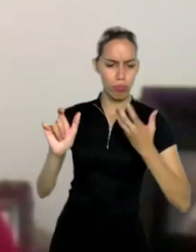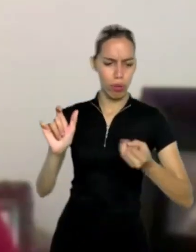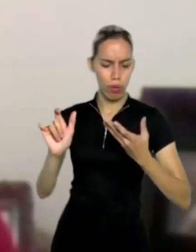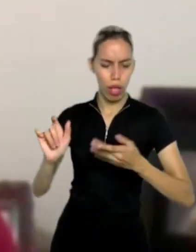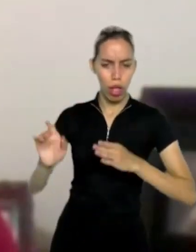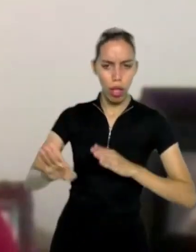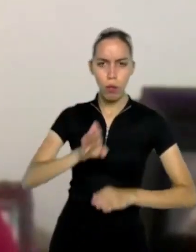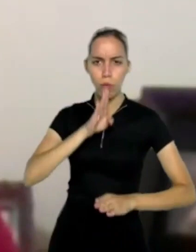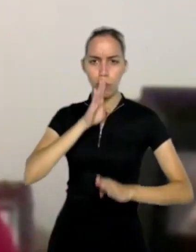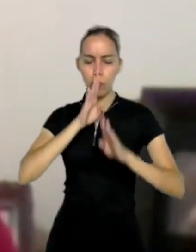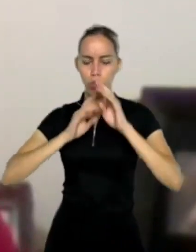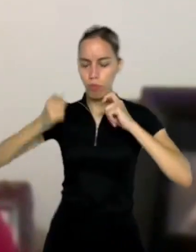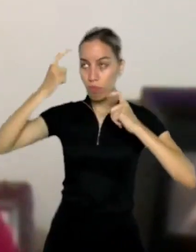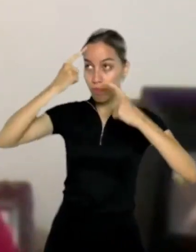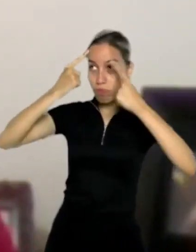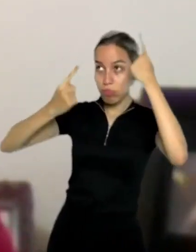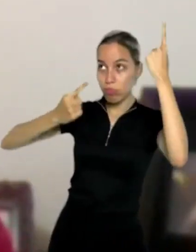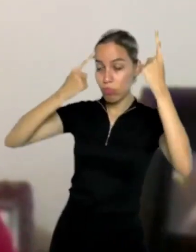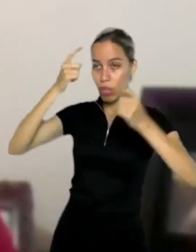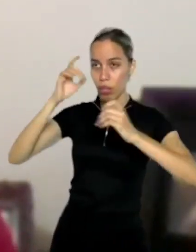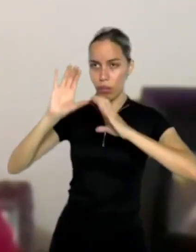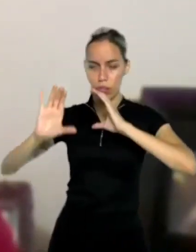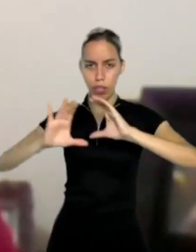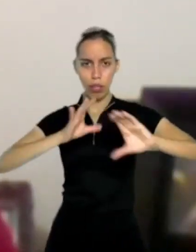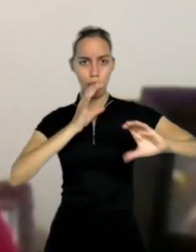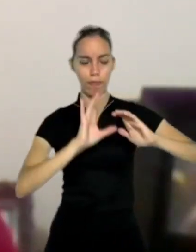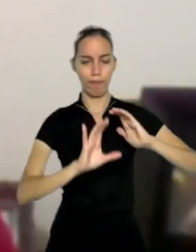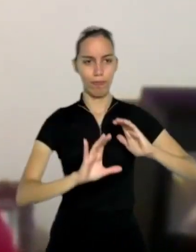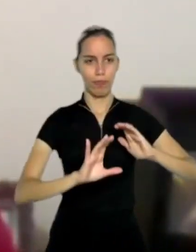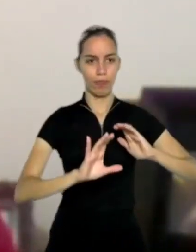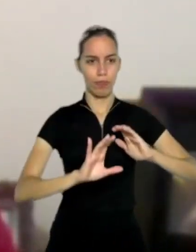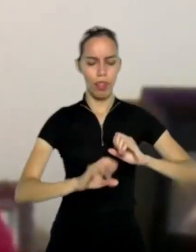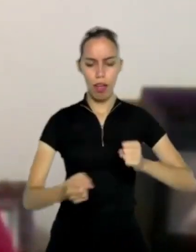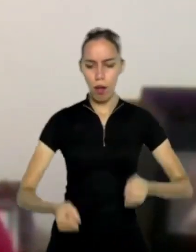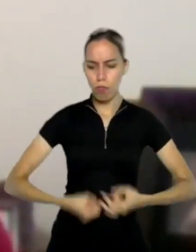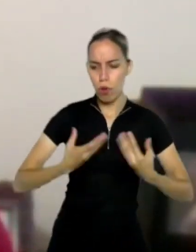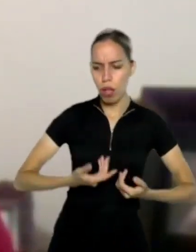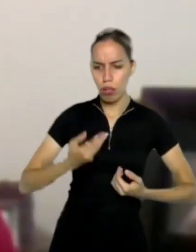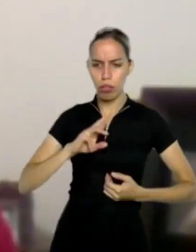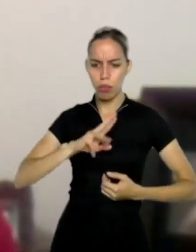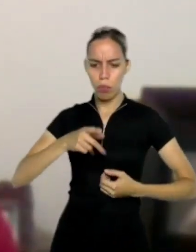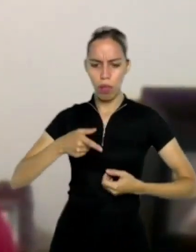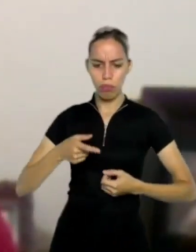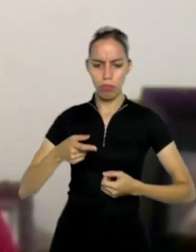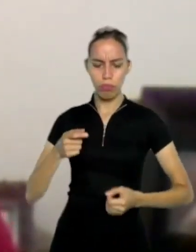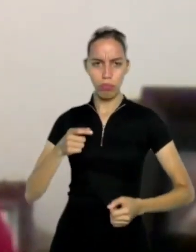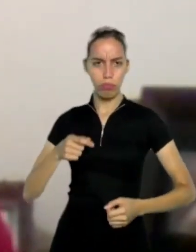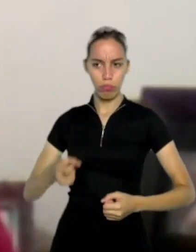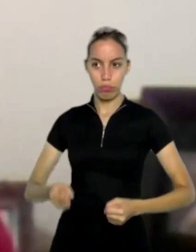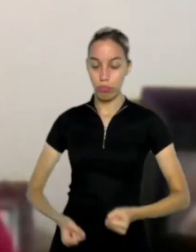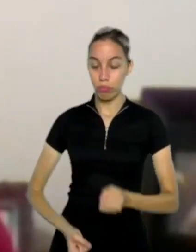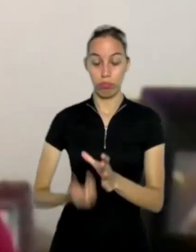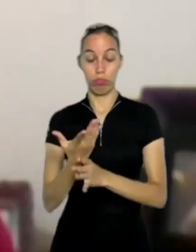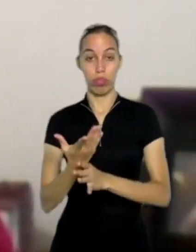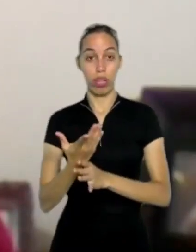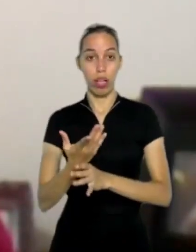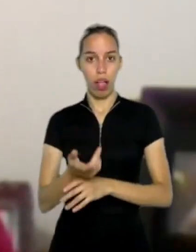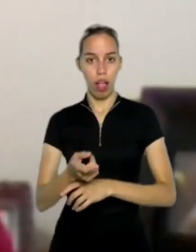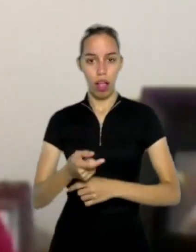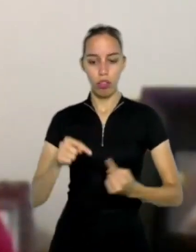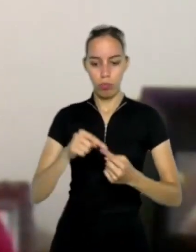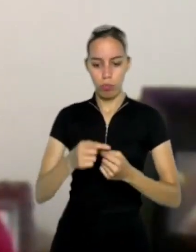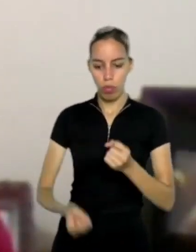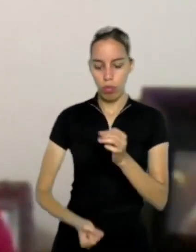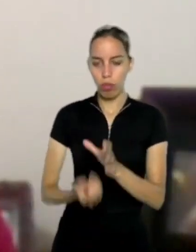Silêncios, ideias, canção ou riso. Um poema não nasce do nada. Parir poemas é dar luz a